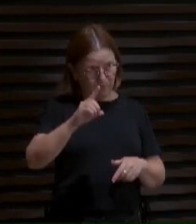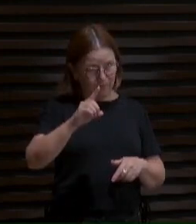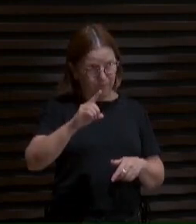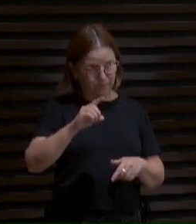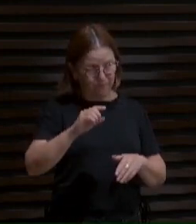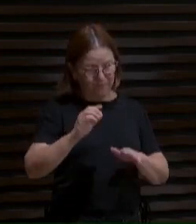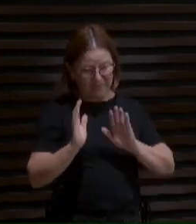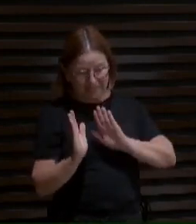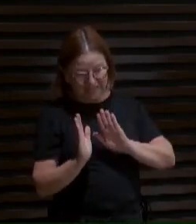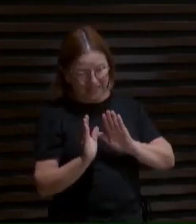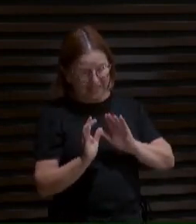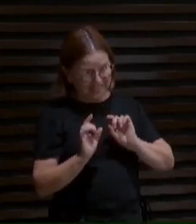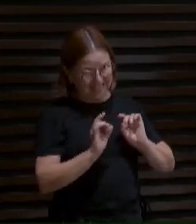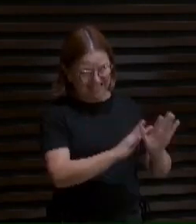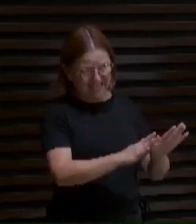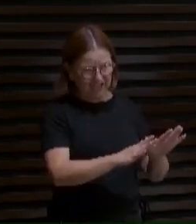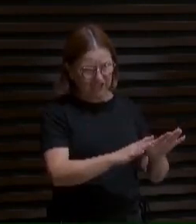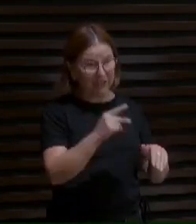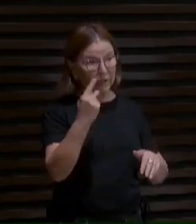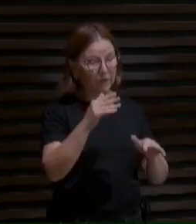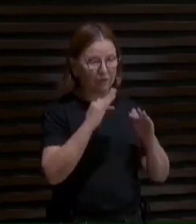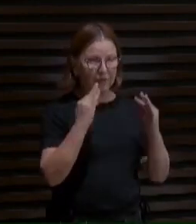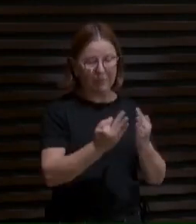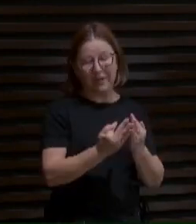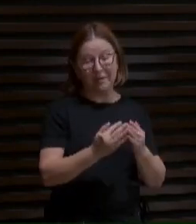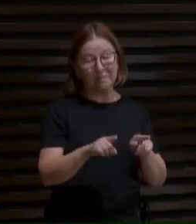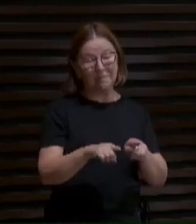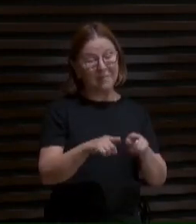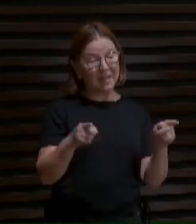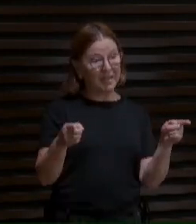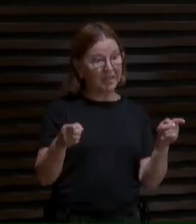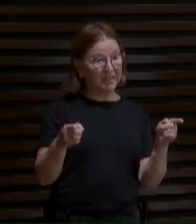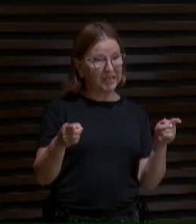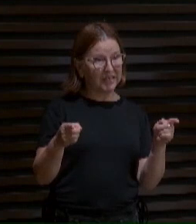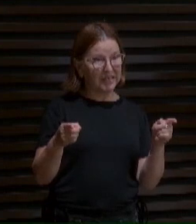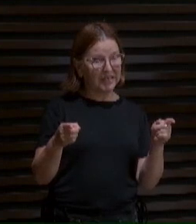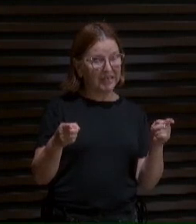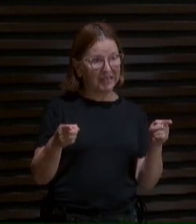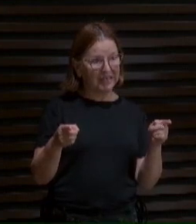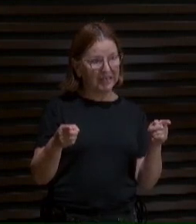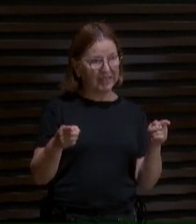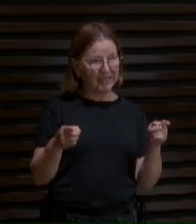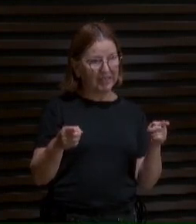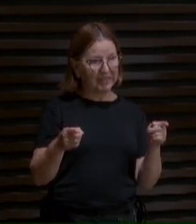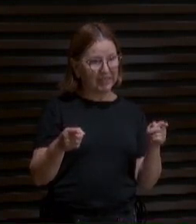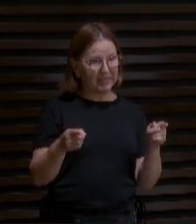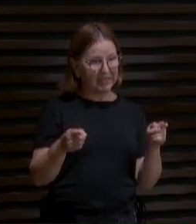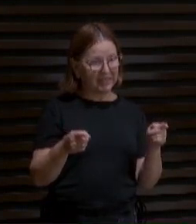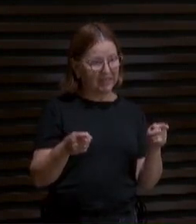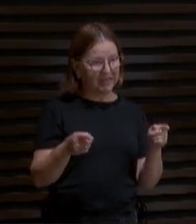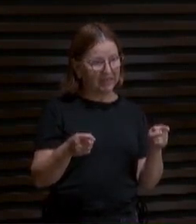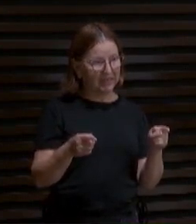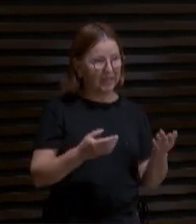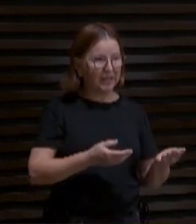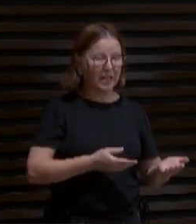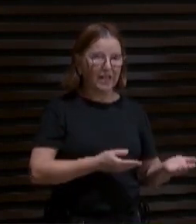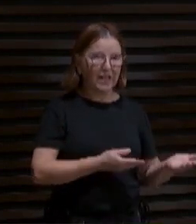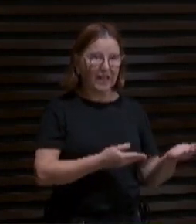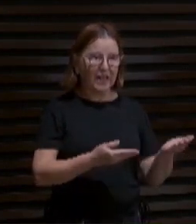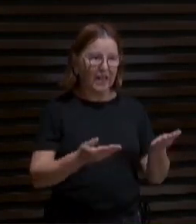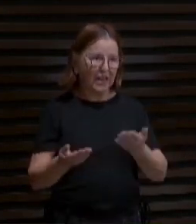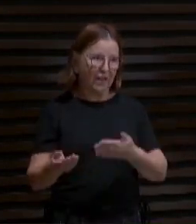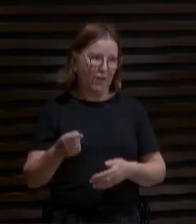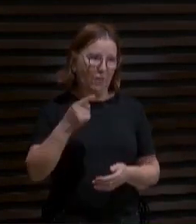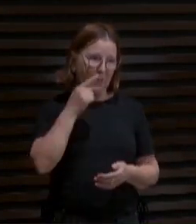no sentimento, pegou o pai, o Terá, e levou junto com o